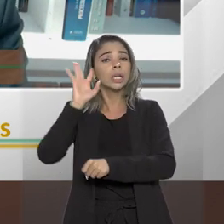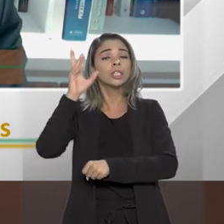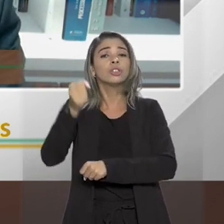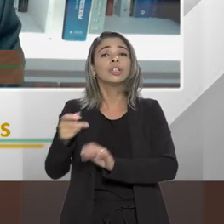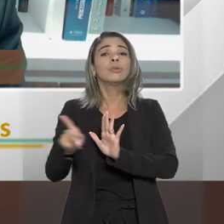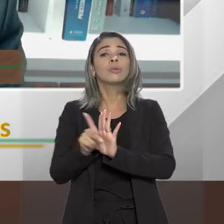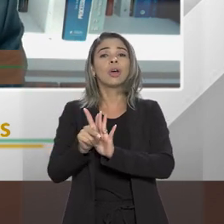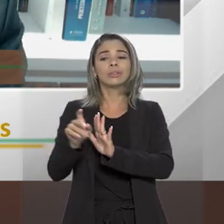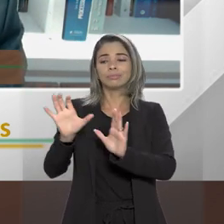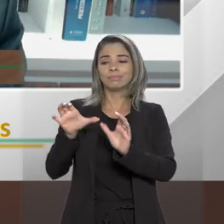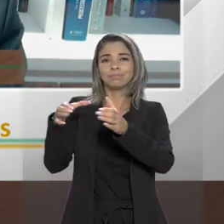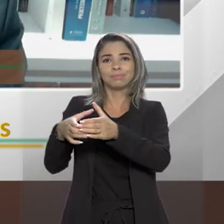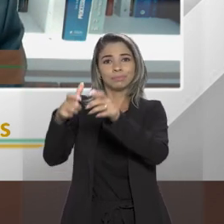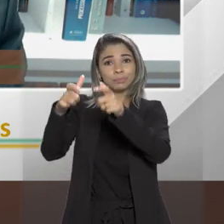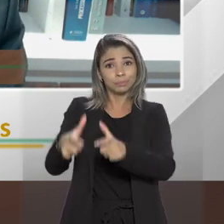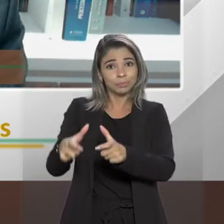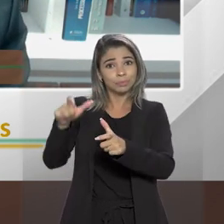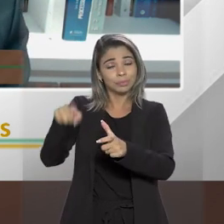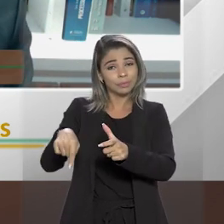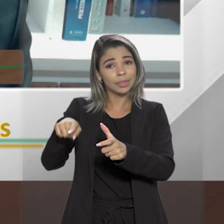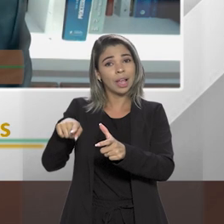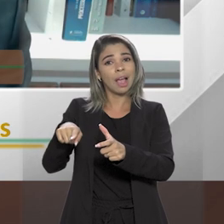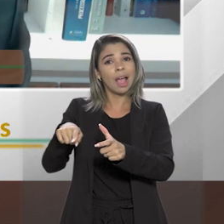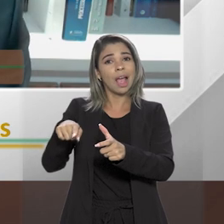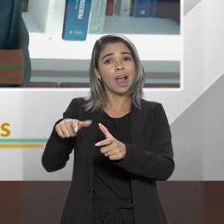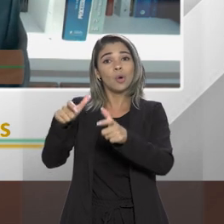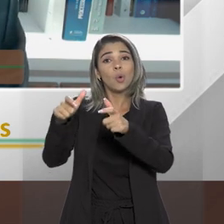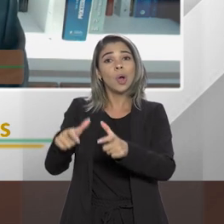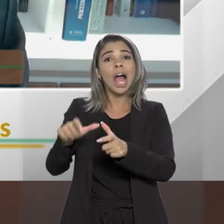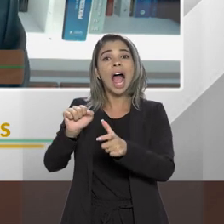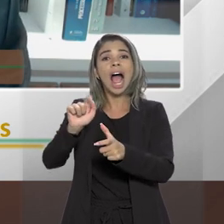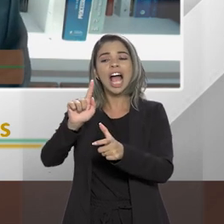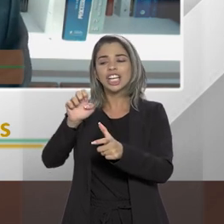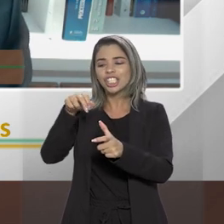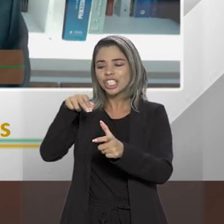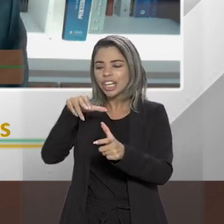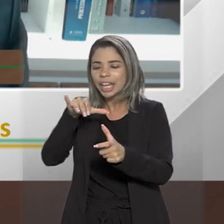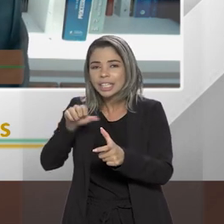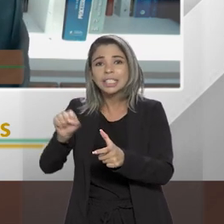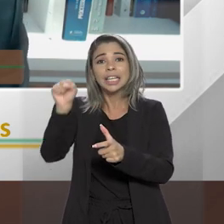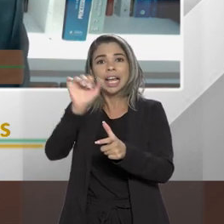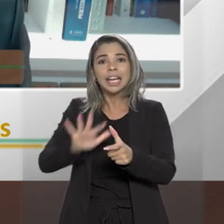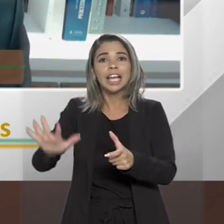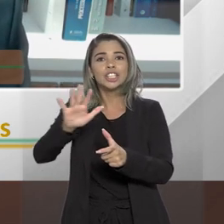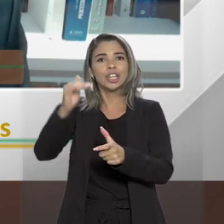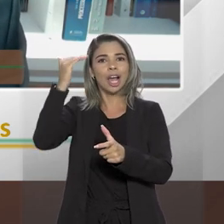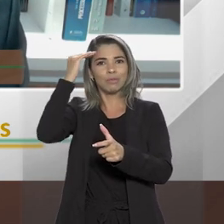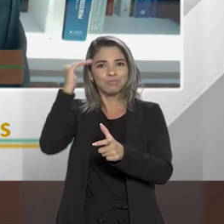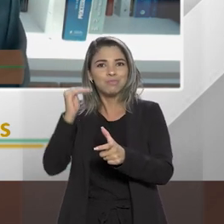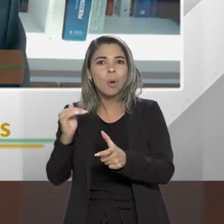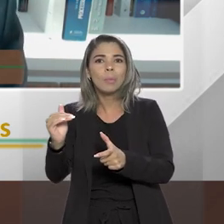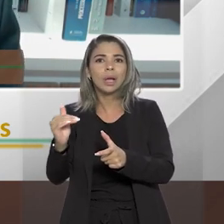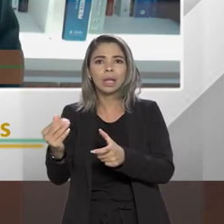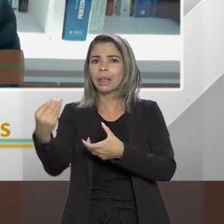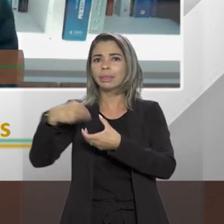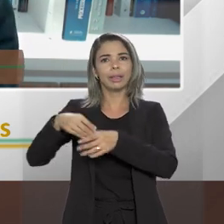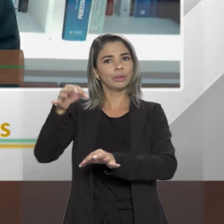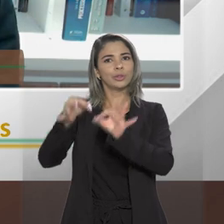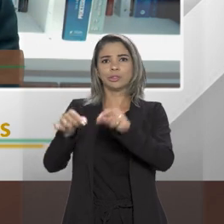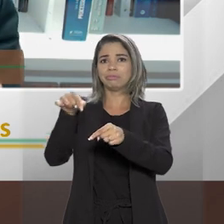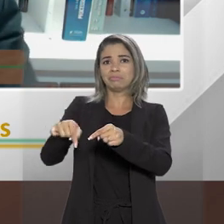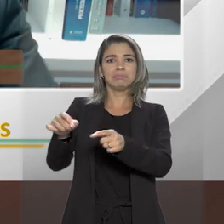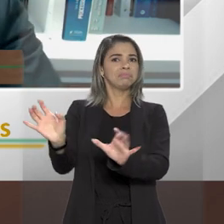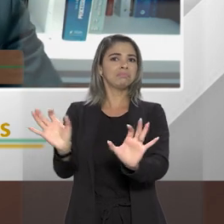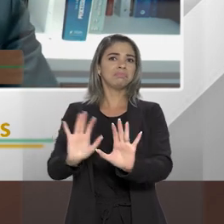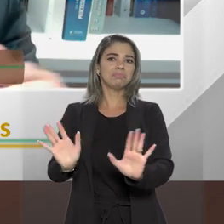associação, oh, perdão, por uma agência nacional de execução, que não faz parte do Poder Judiciário. Vejam que a